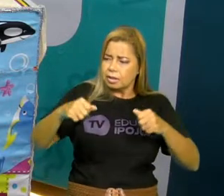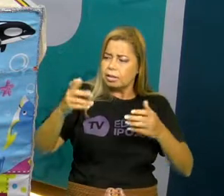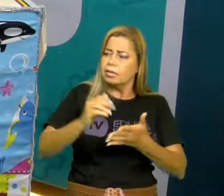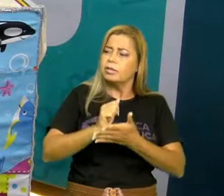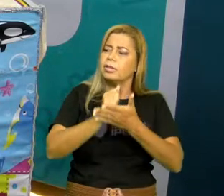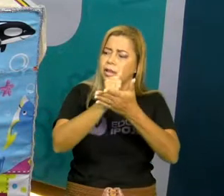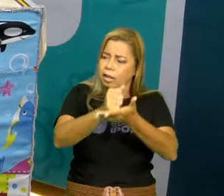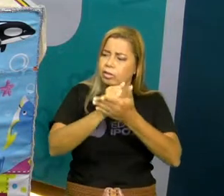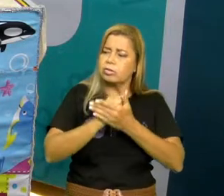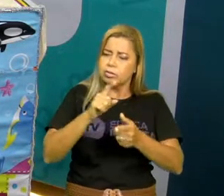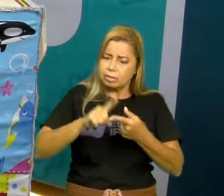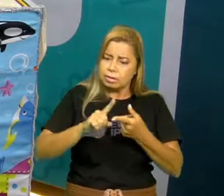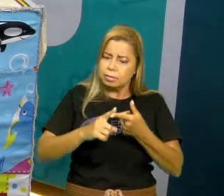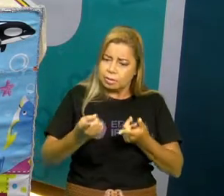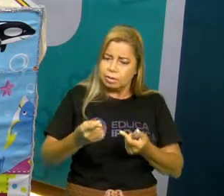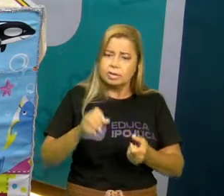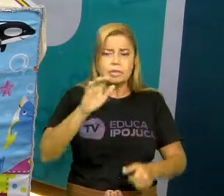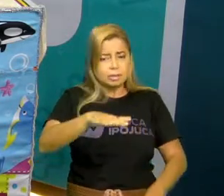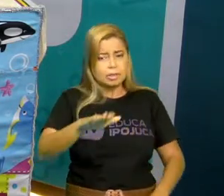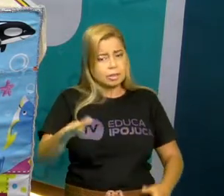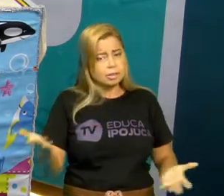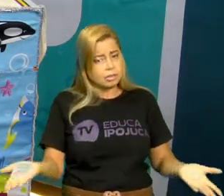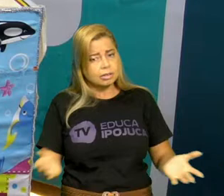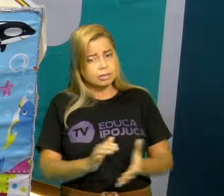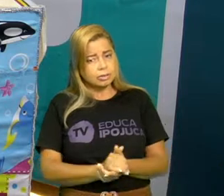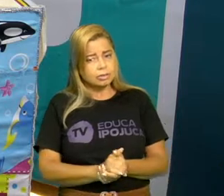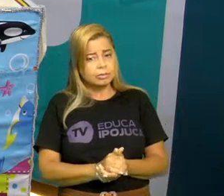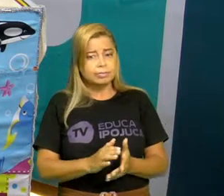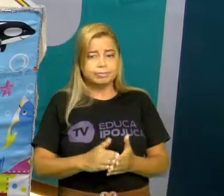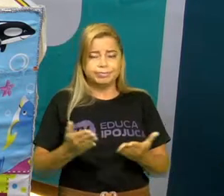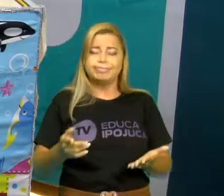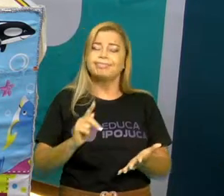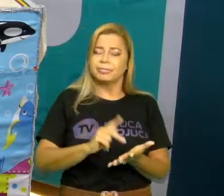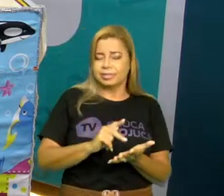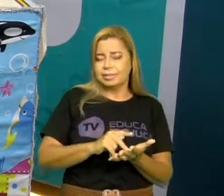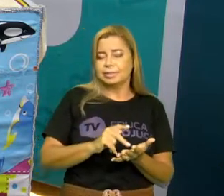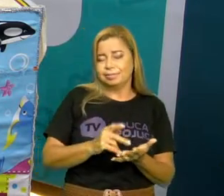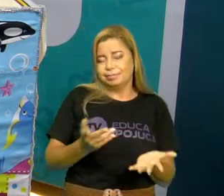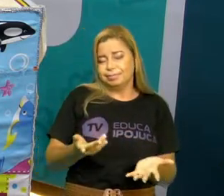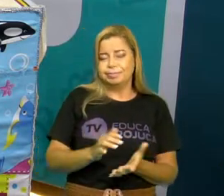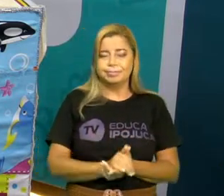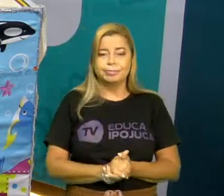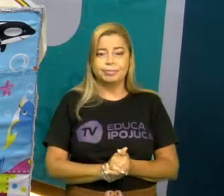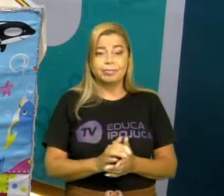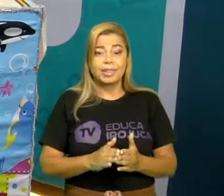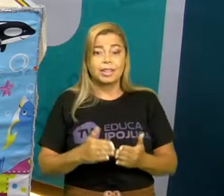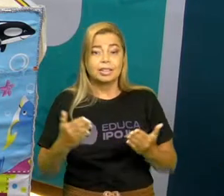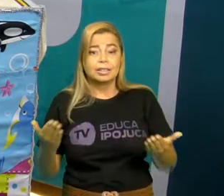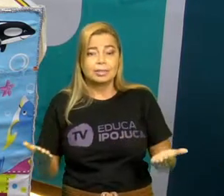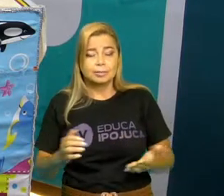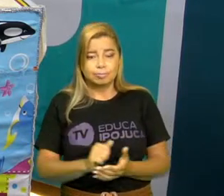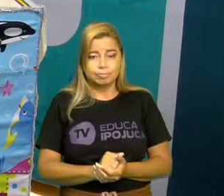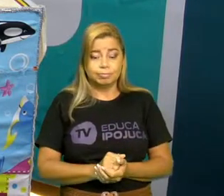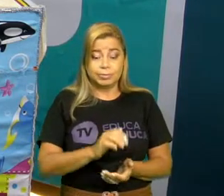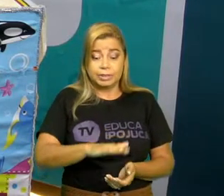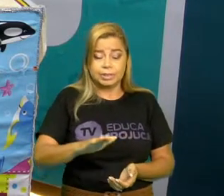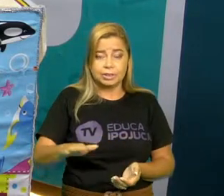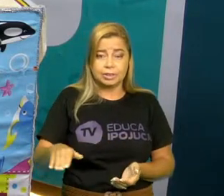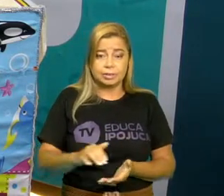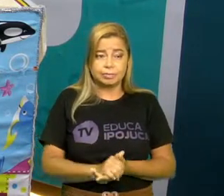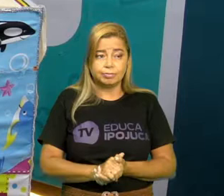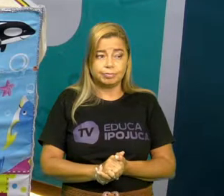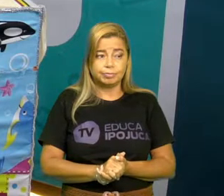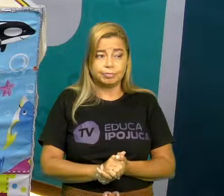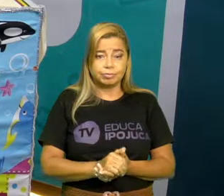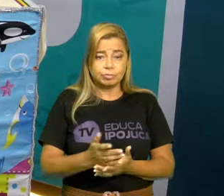né, crianças? Tá certo. Não é isso? É verdade. Pronto. Então, criançada, os amigos